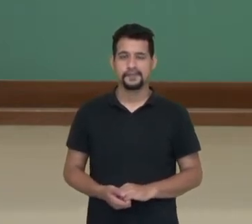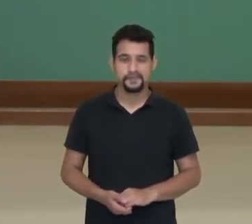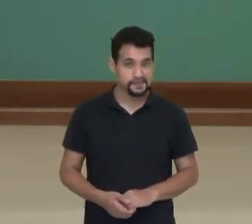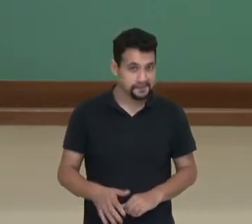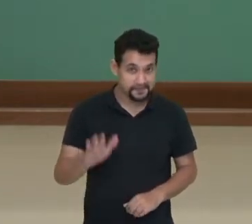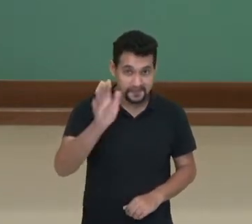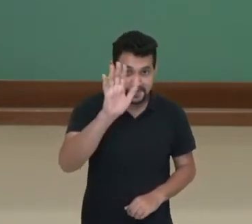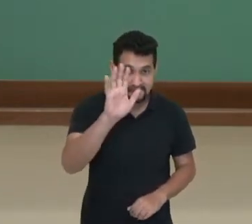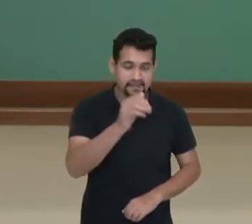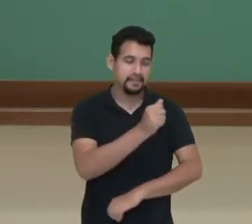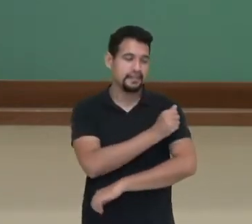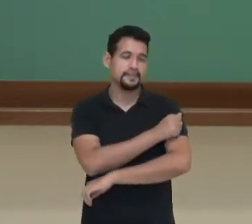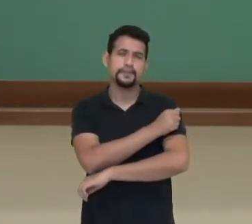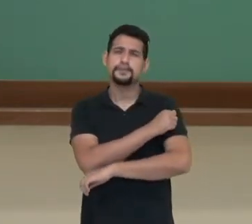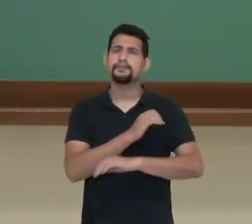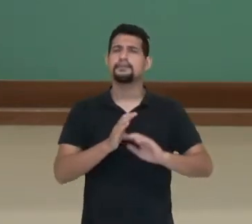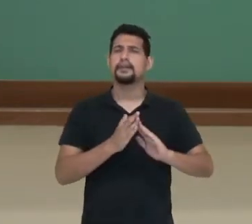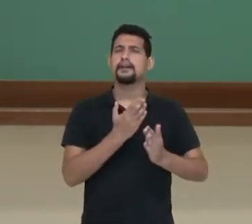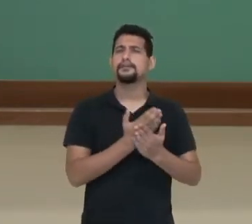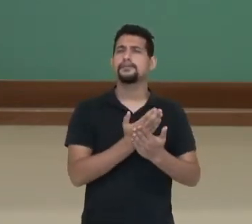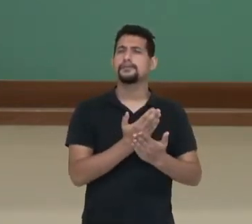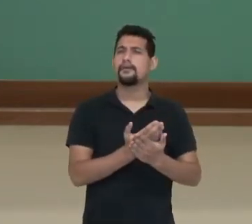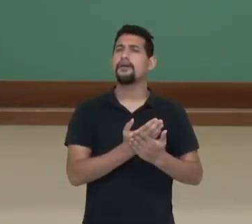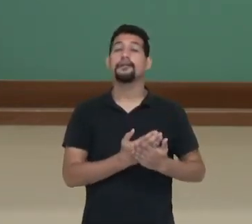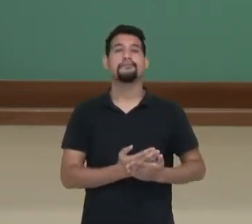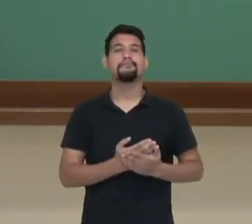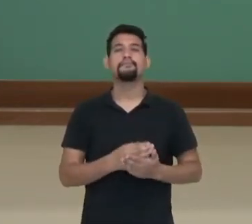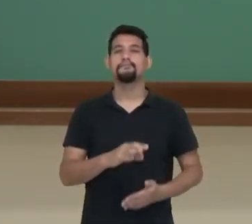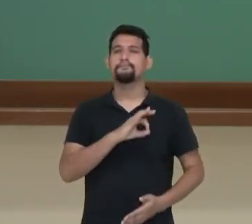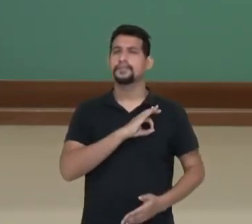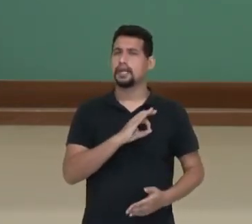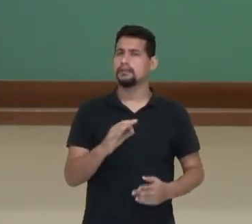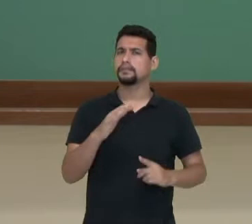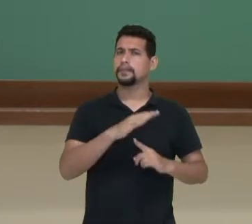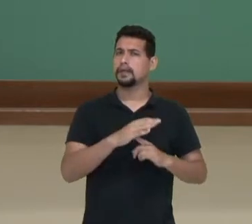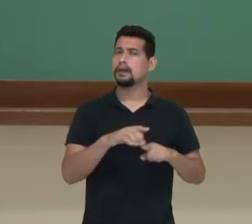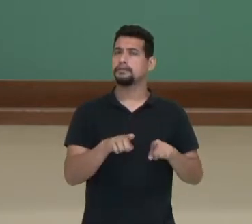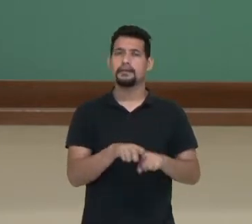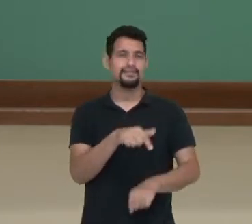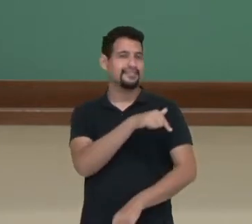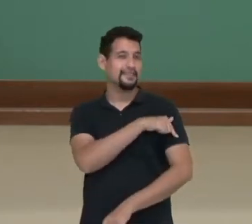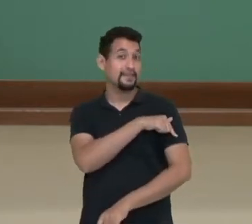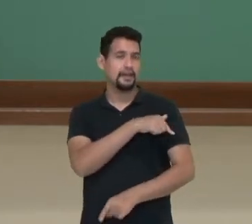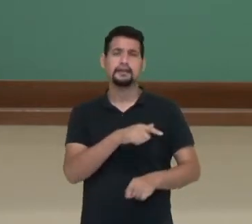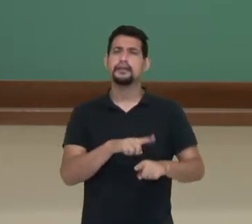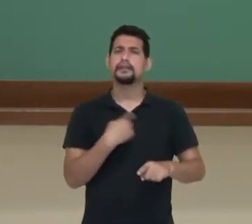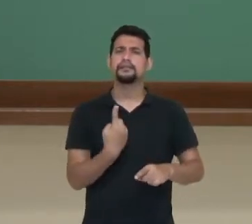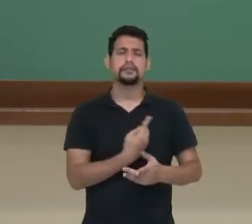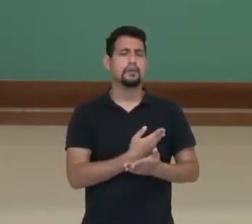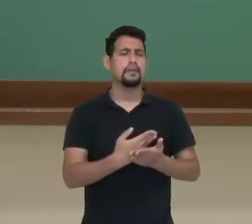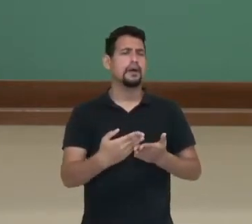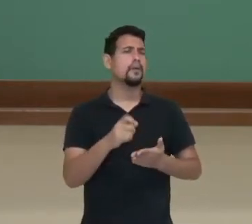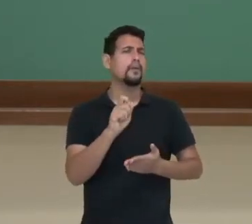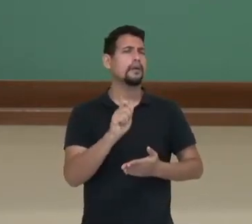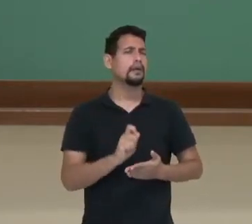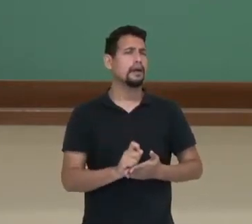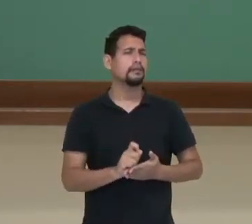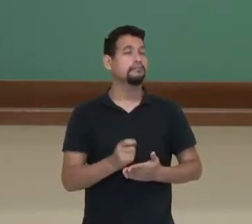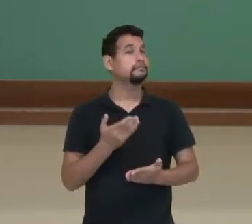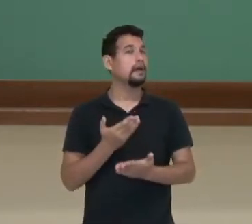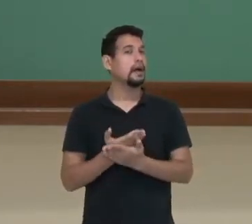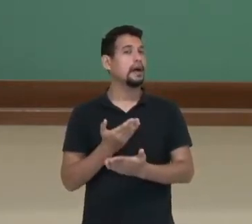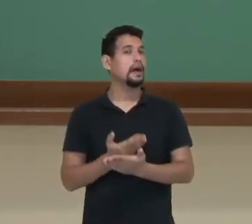Saudações, alunos da Escola Cívico-Militar do Paraná, os alunos de sétima série. Estamos começando mais